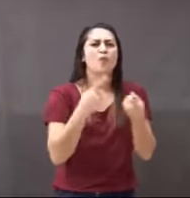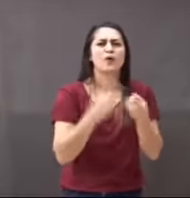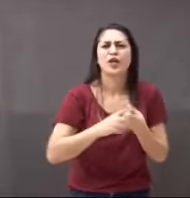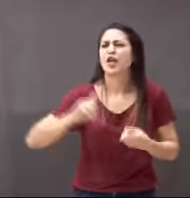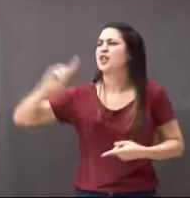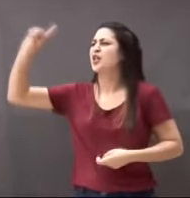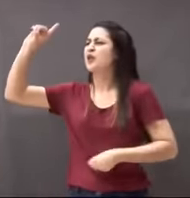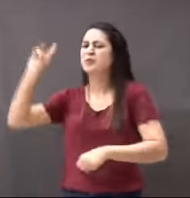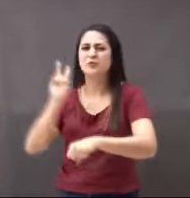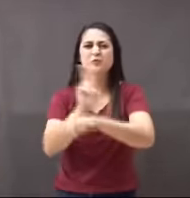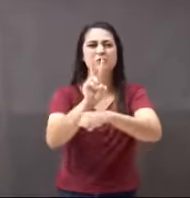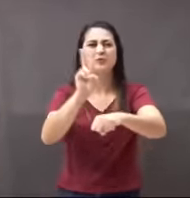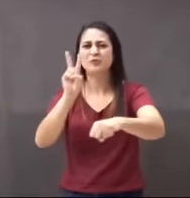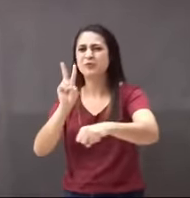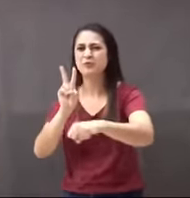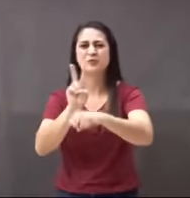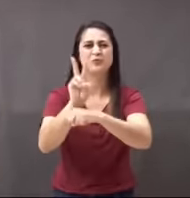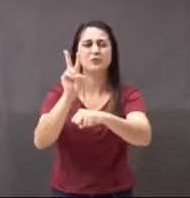Pois da tua.